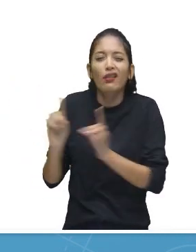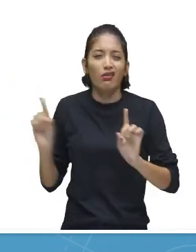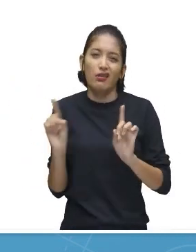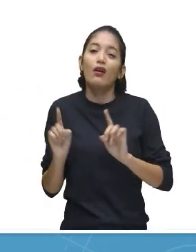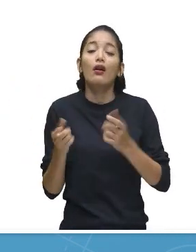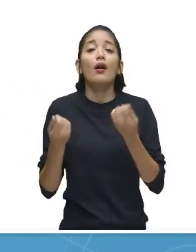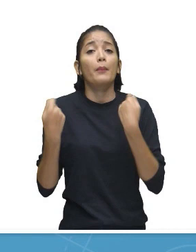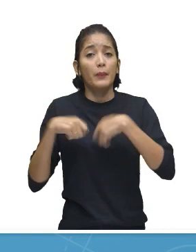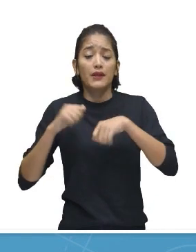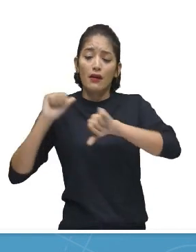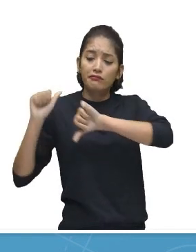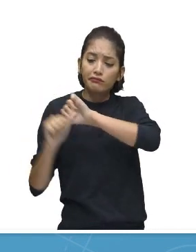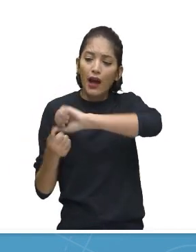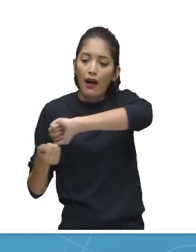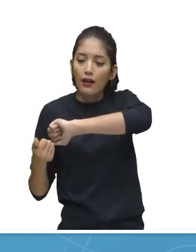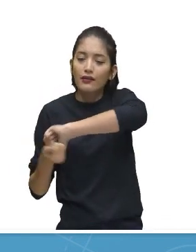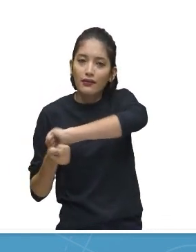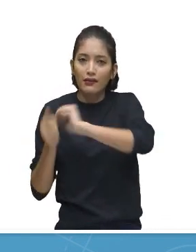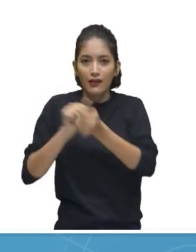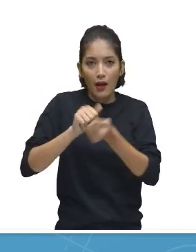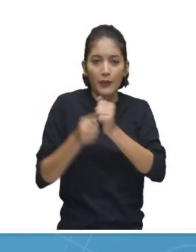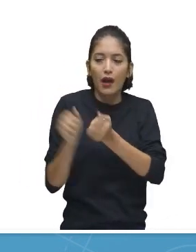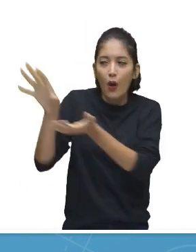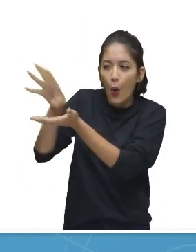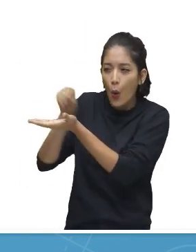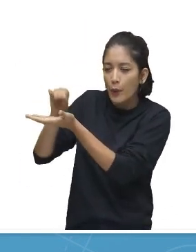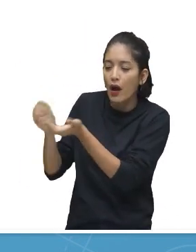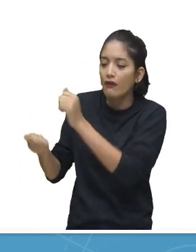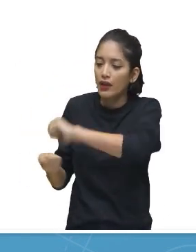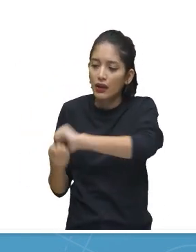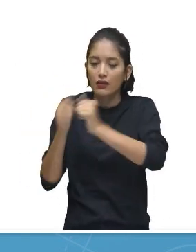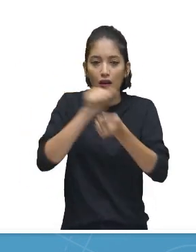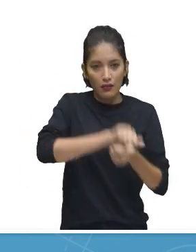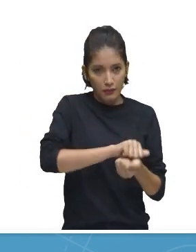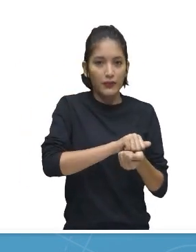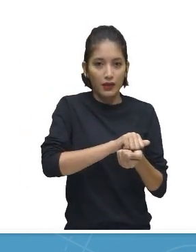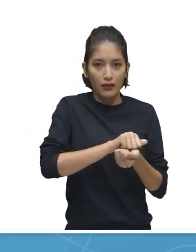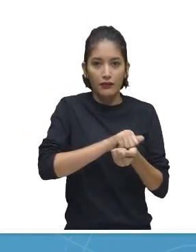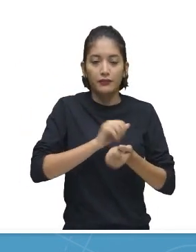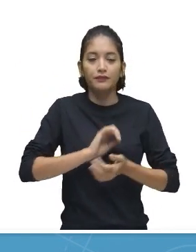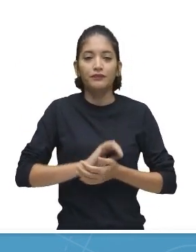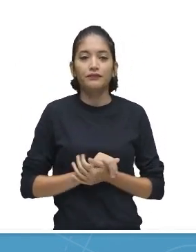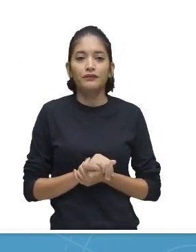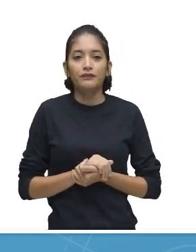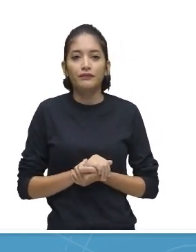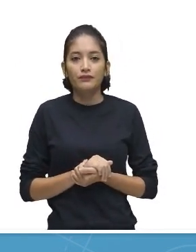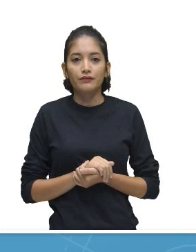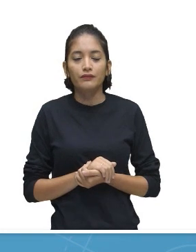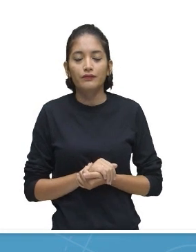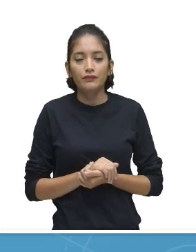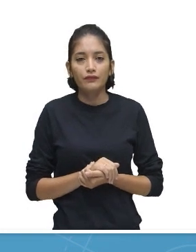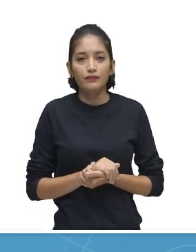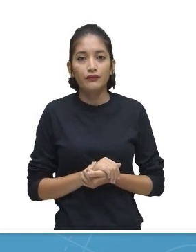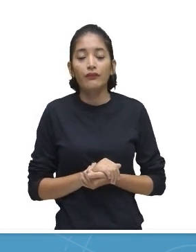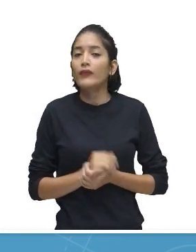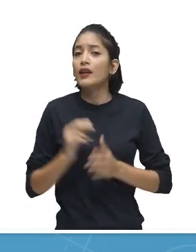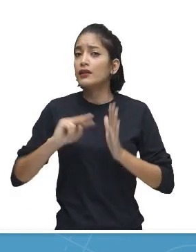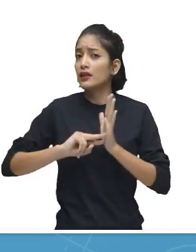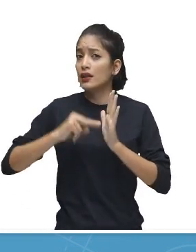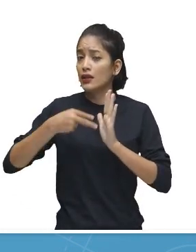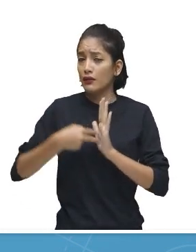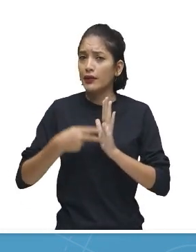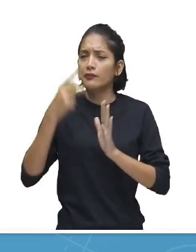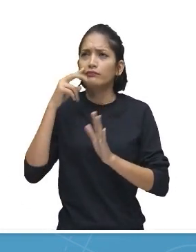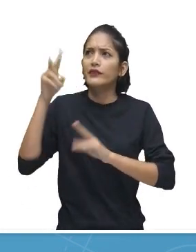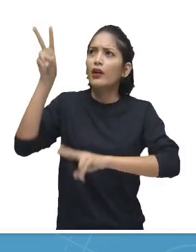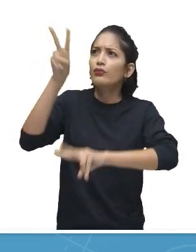fato, a transformava. Ele dizia, muda a água em vinho e mudo o mundo em pintura. Ou seja, ele via